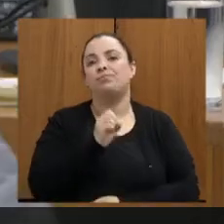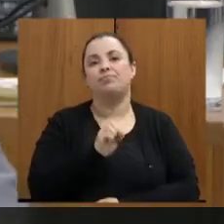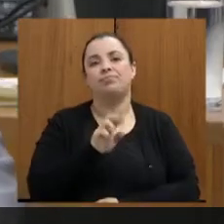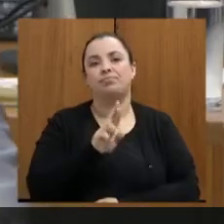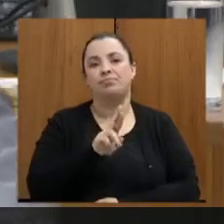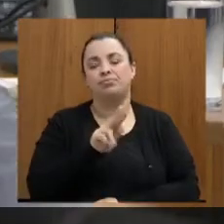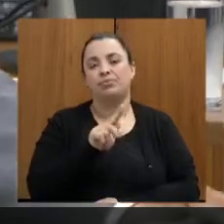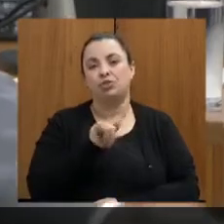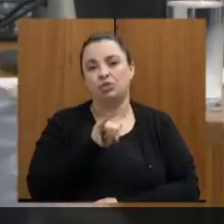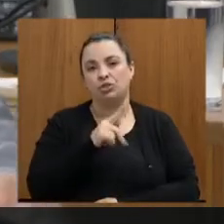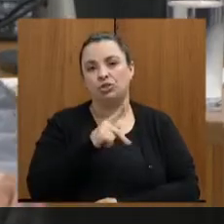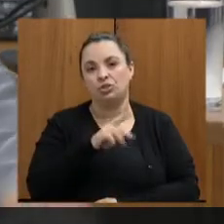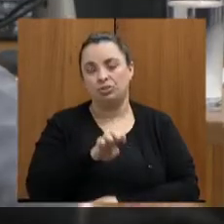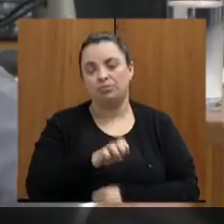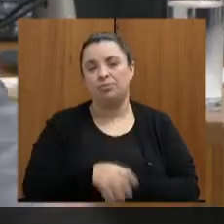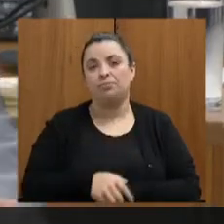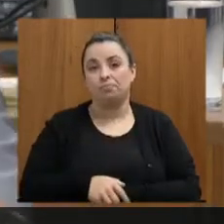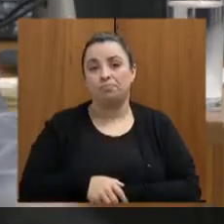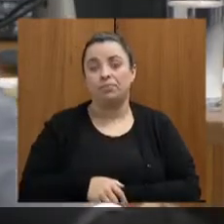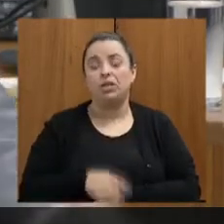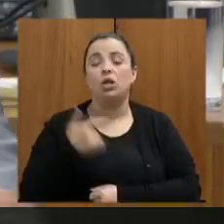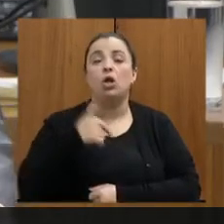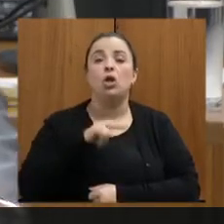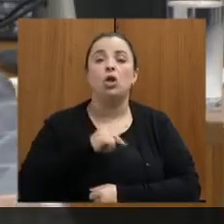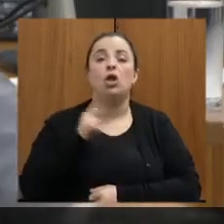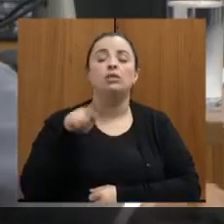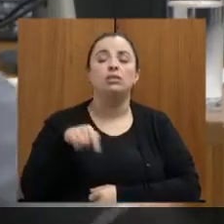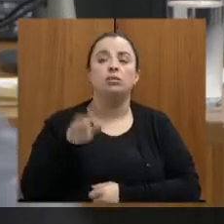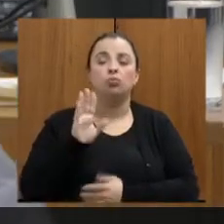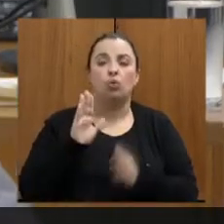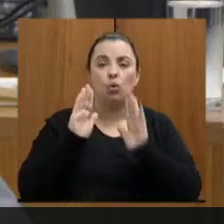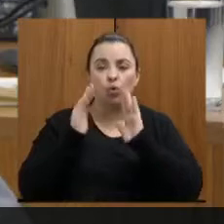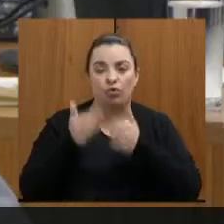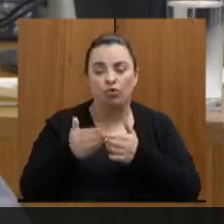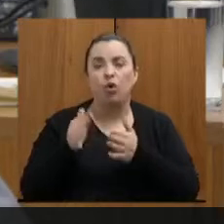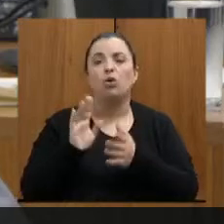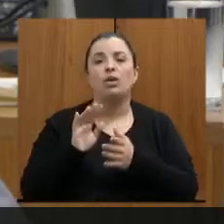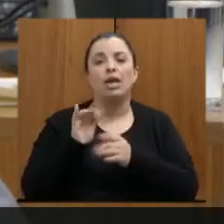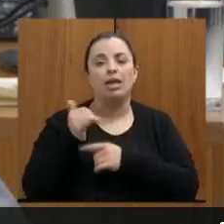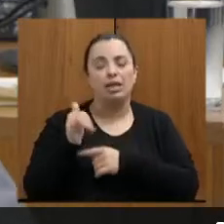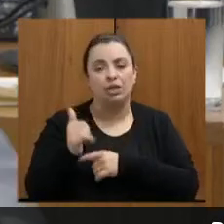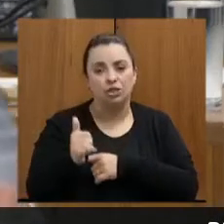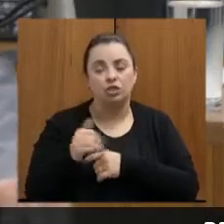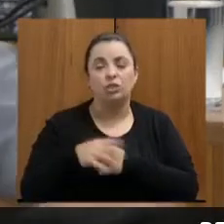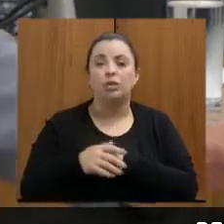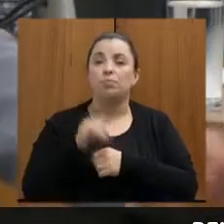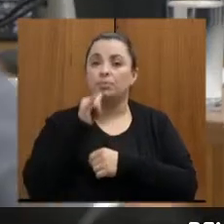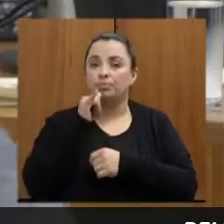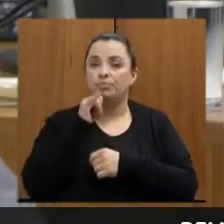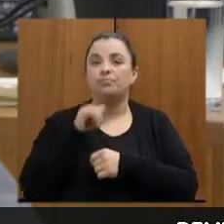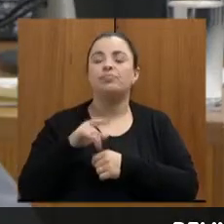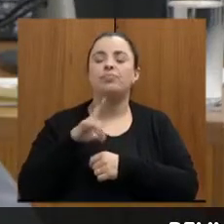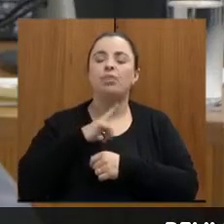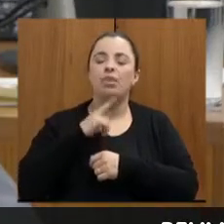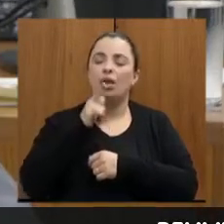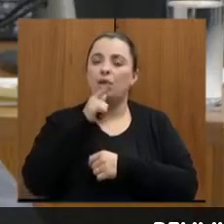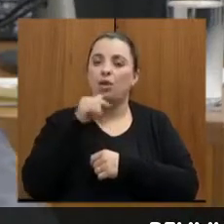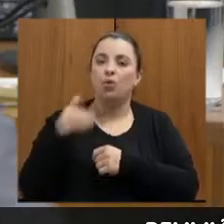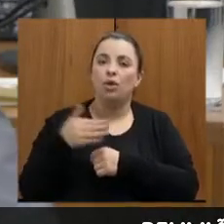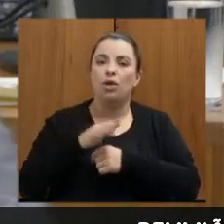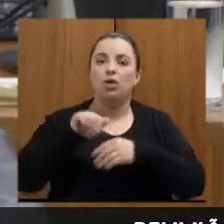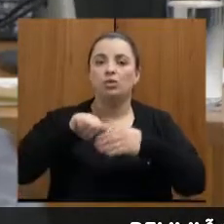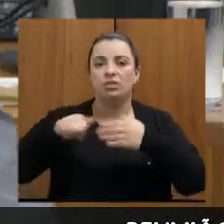né Nós estamos cuidando da questão da energia é nós temos o Rio São Francisco São 300 em